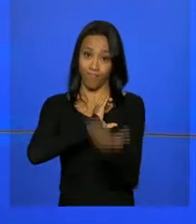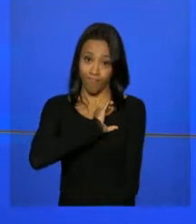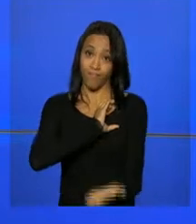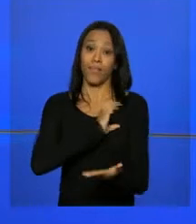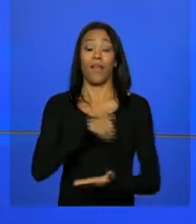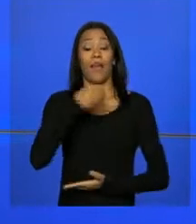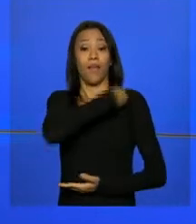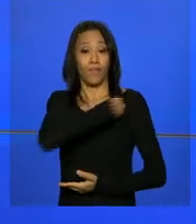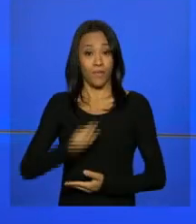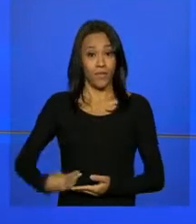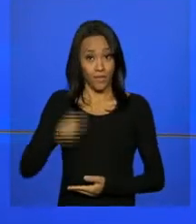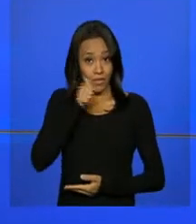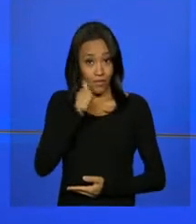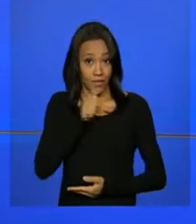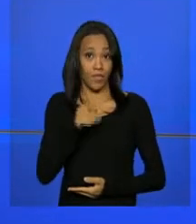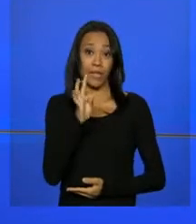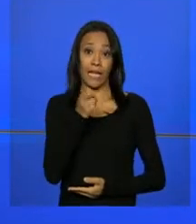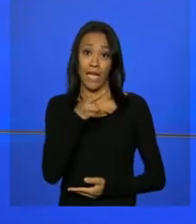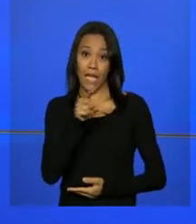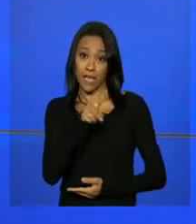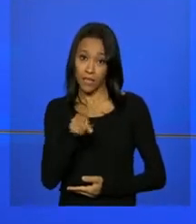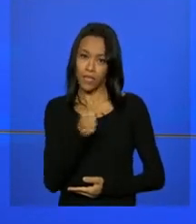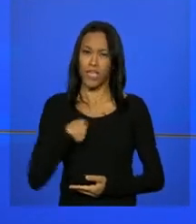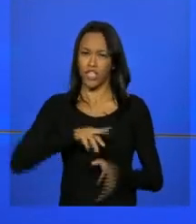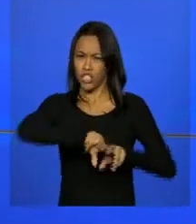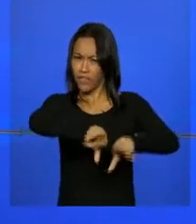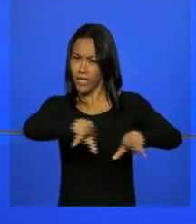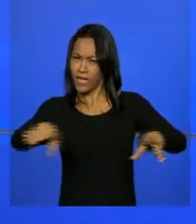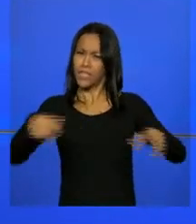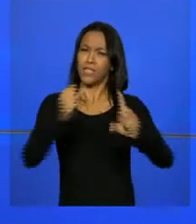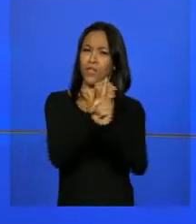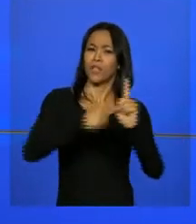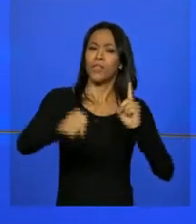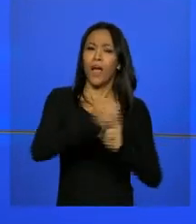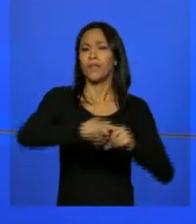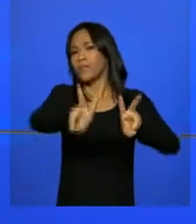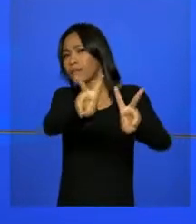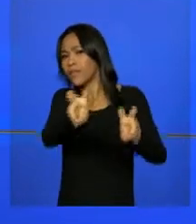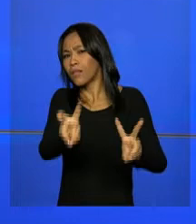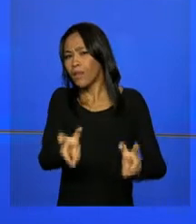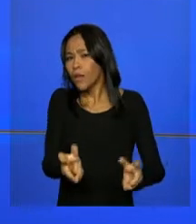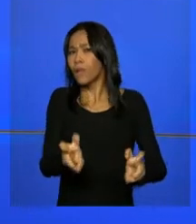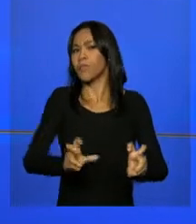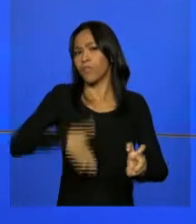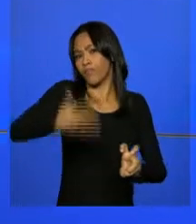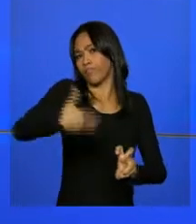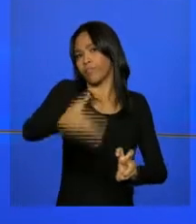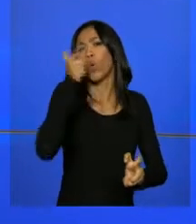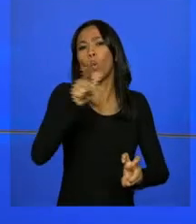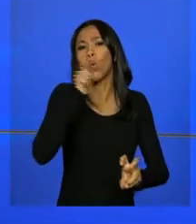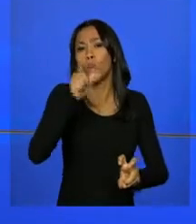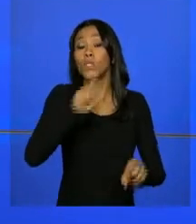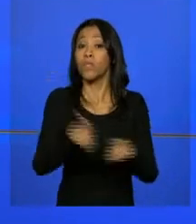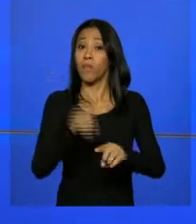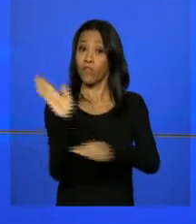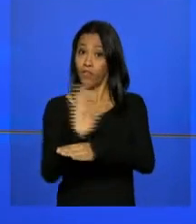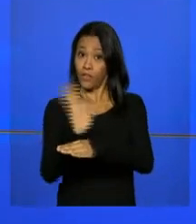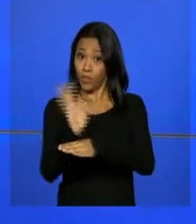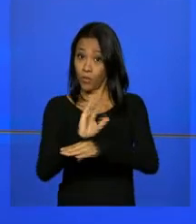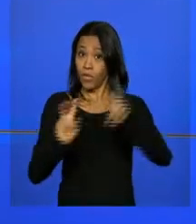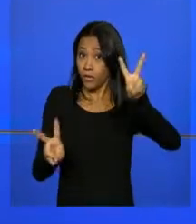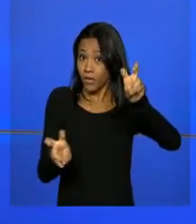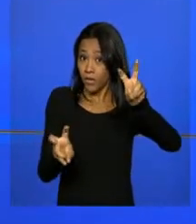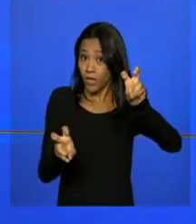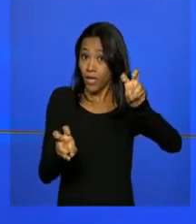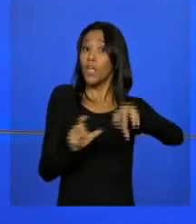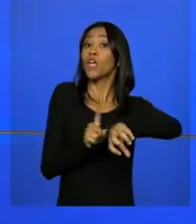Teresa Campelo vai debater as diferenças sociais e a evolução do tema nos últimos anos após a exibição do filme brasileiro que horas ela